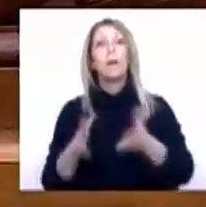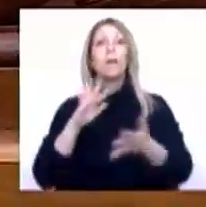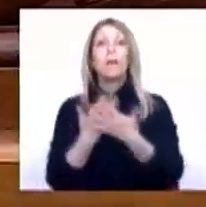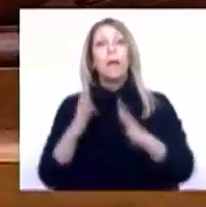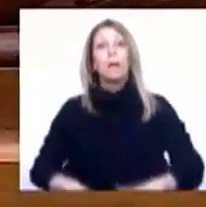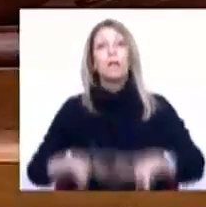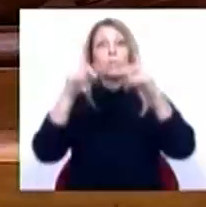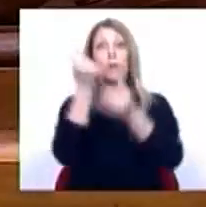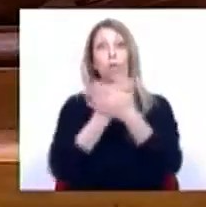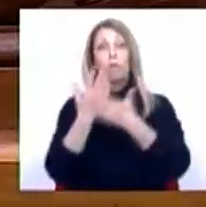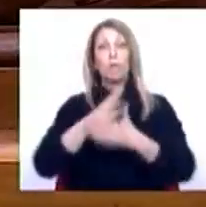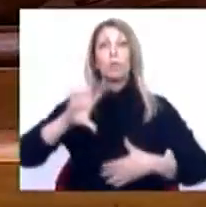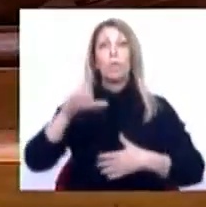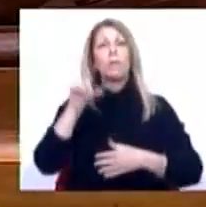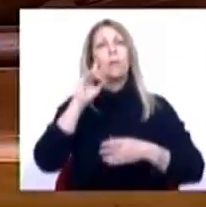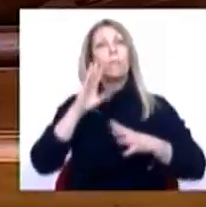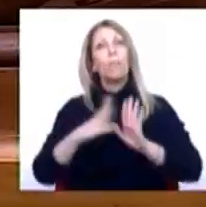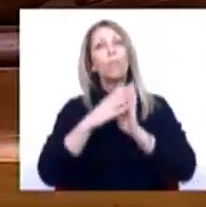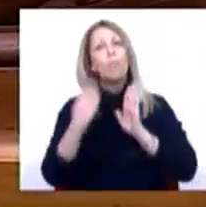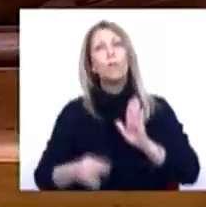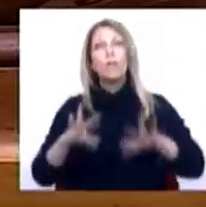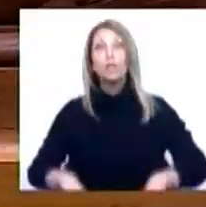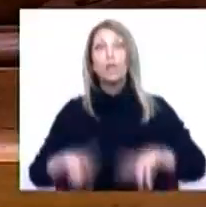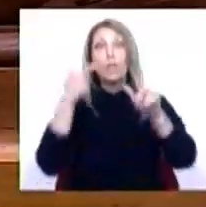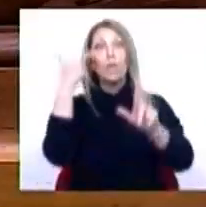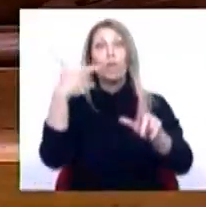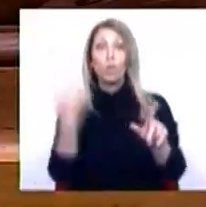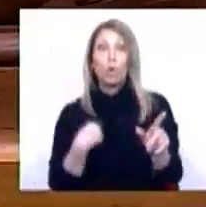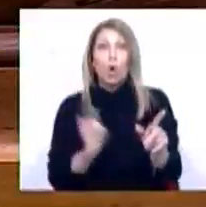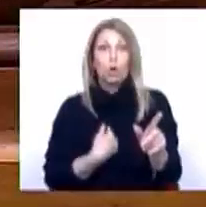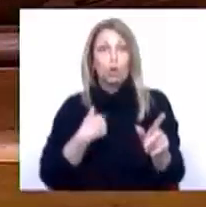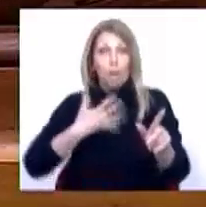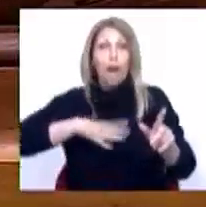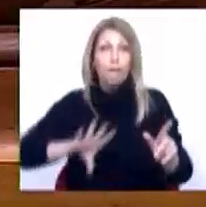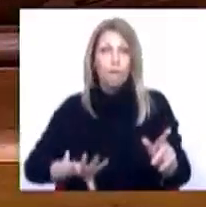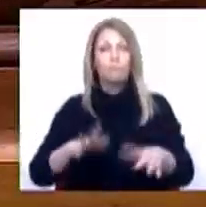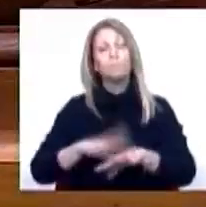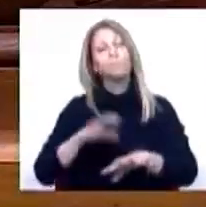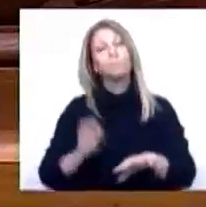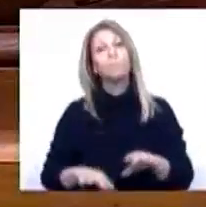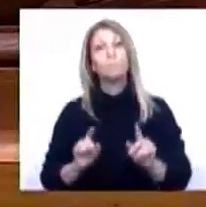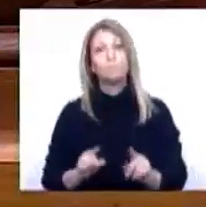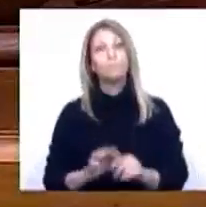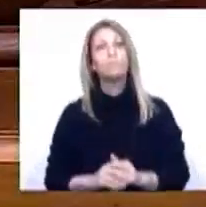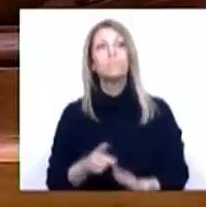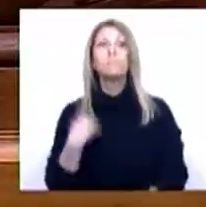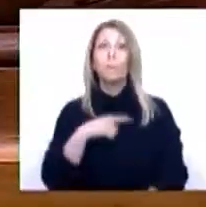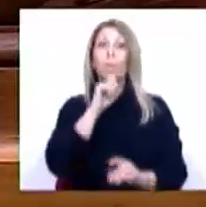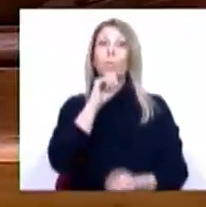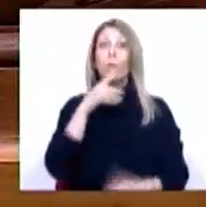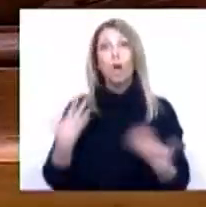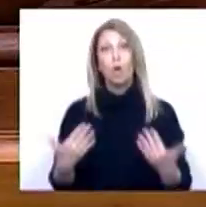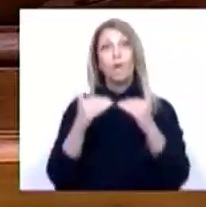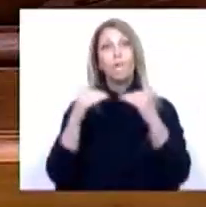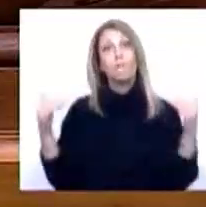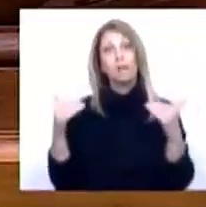para o modelo de desenvolvimento que queremos para o futuro. E é nesse sentido que nós podemos, nesta fase e